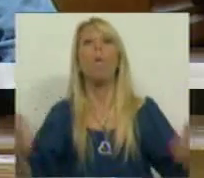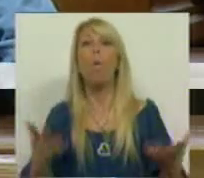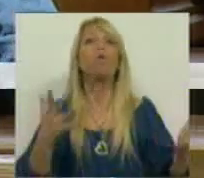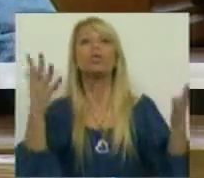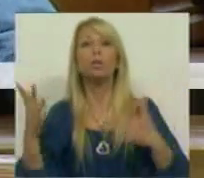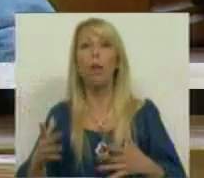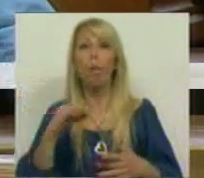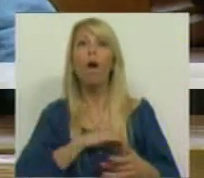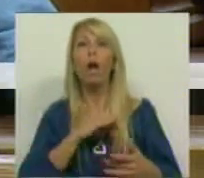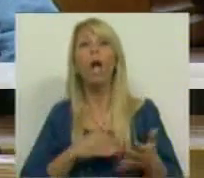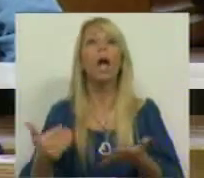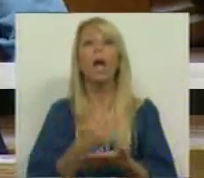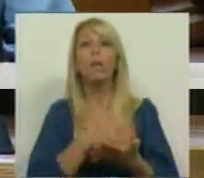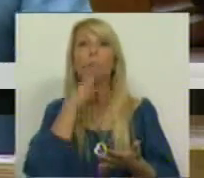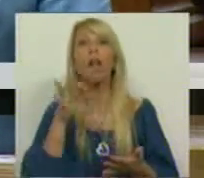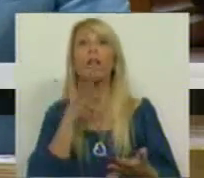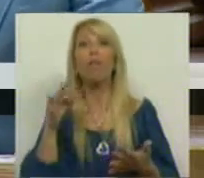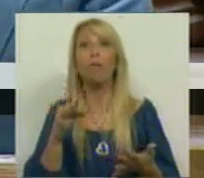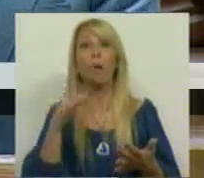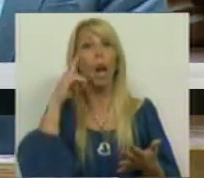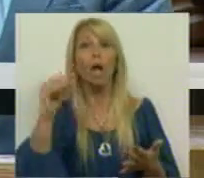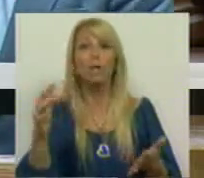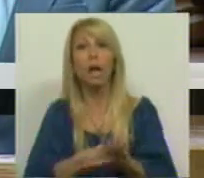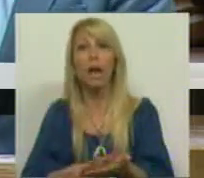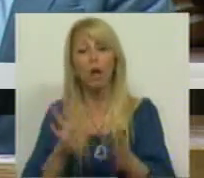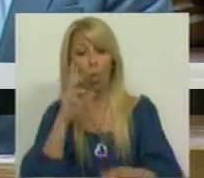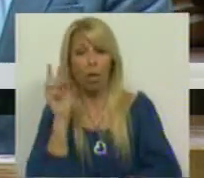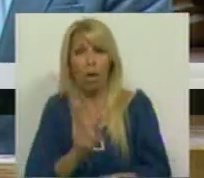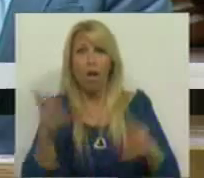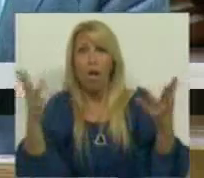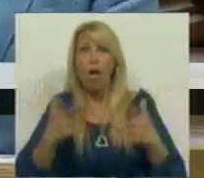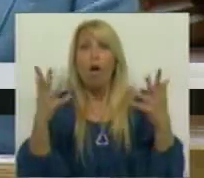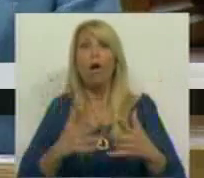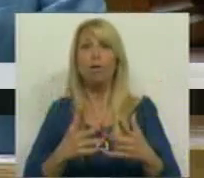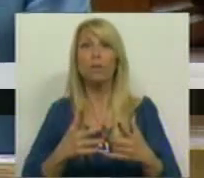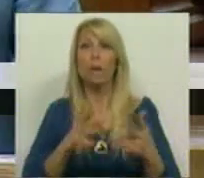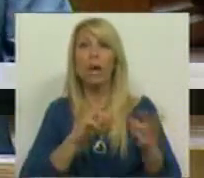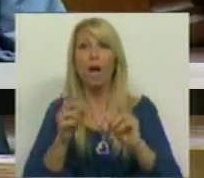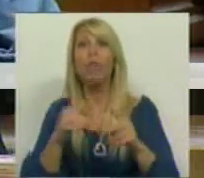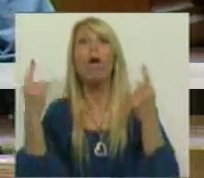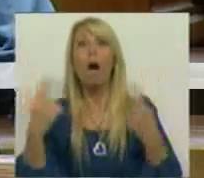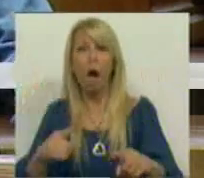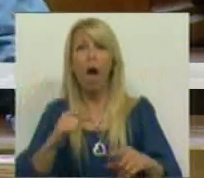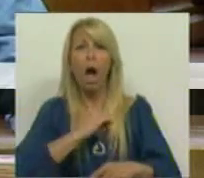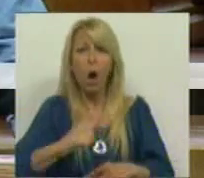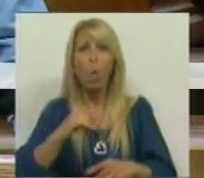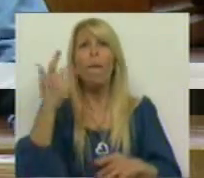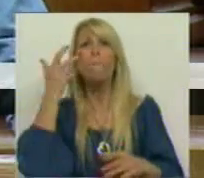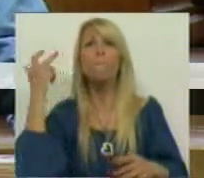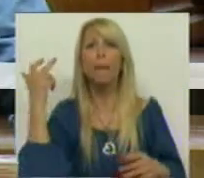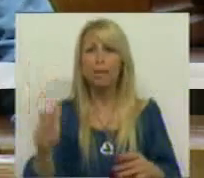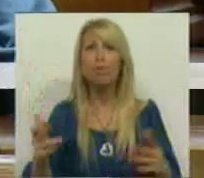das famílias a não serem atacados quando nós vemos que neste orçamento retificativo há um ataque às pensões